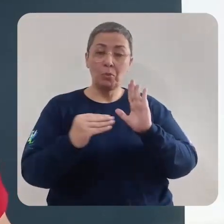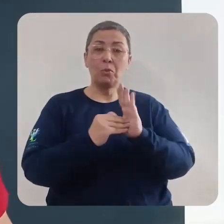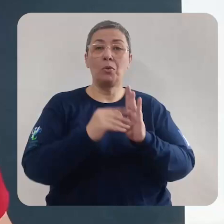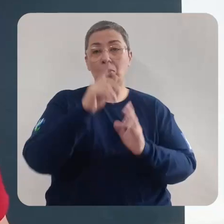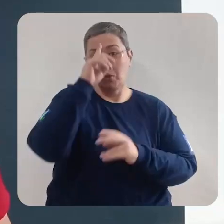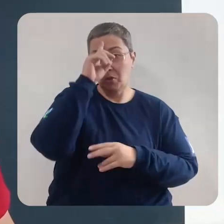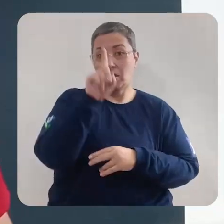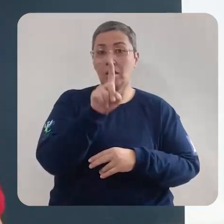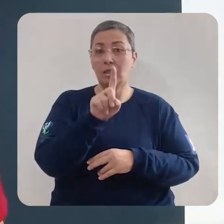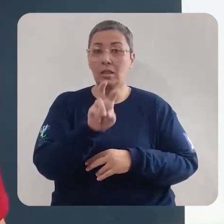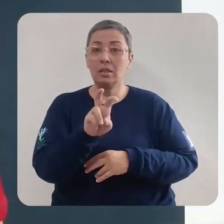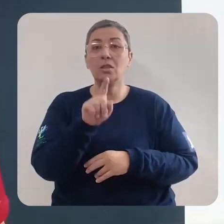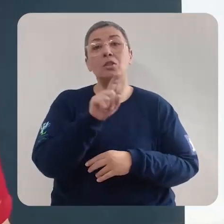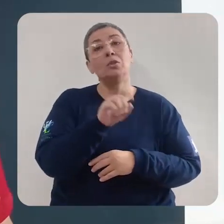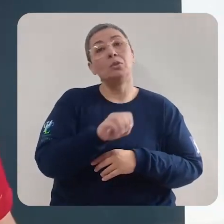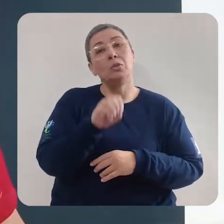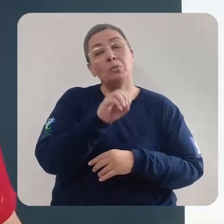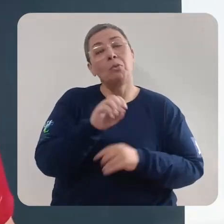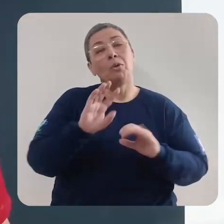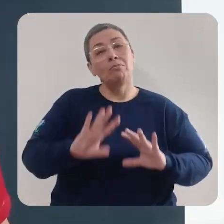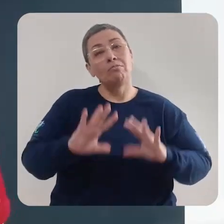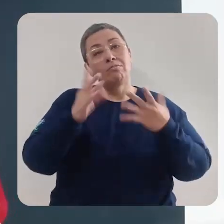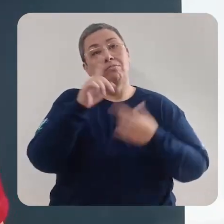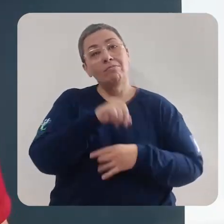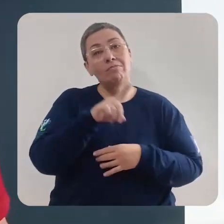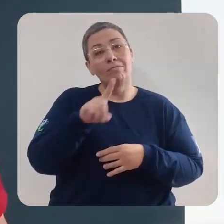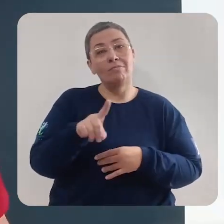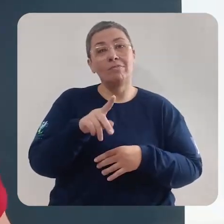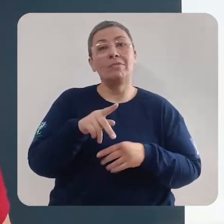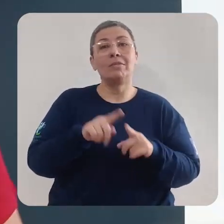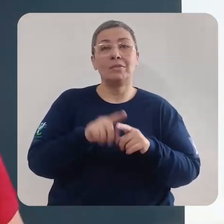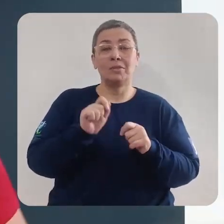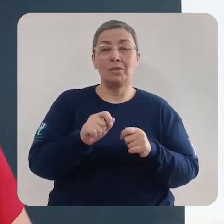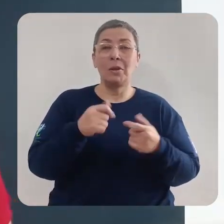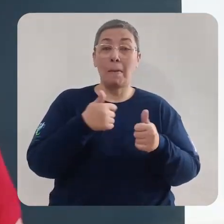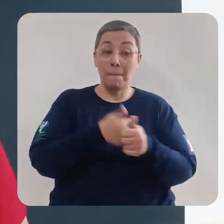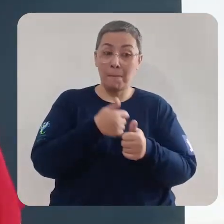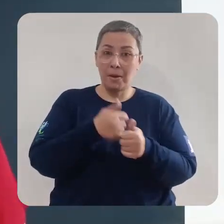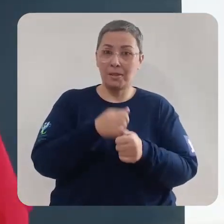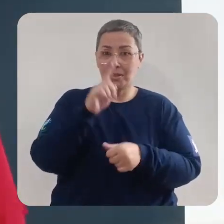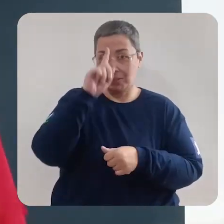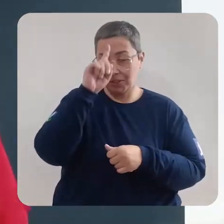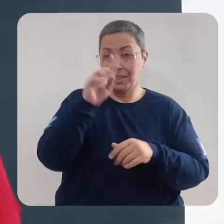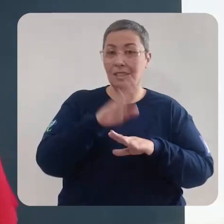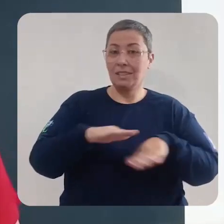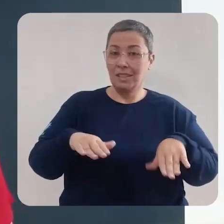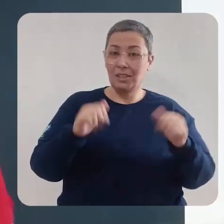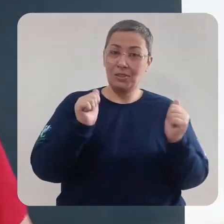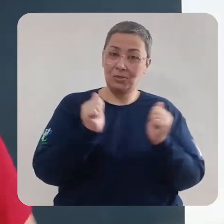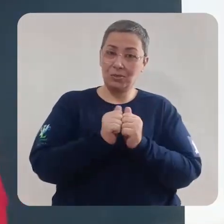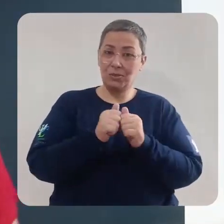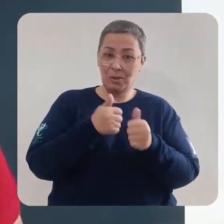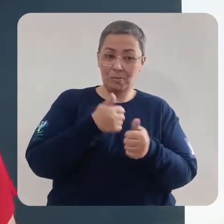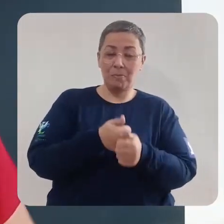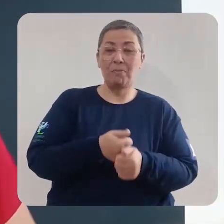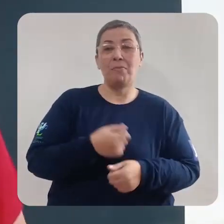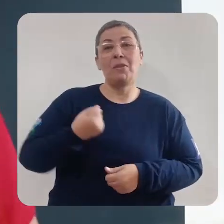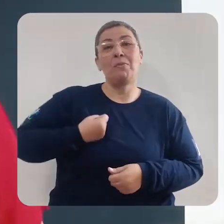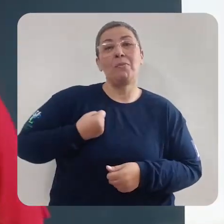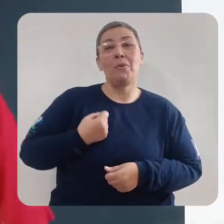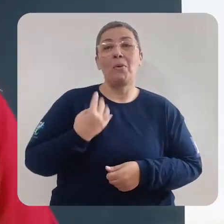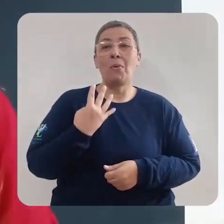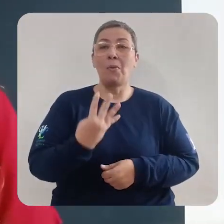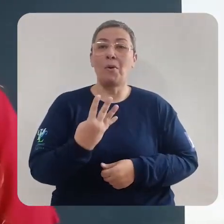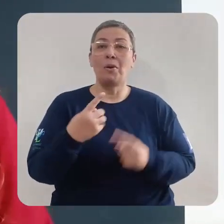prática. Por isso, ficou instituído então o dia 15 de outubro para comemorar o Dia dos Professores. E é bem pertinho, né, do Dia das Crianças, isso é muito